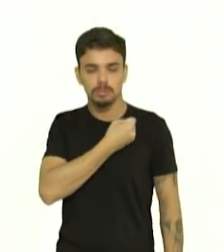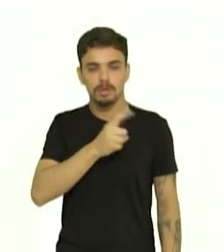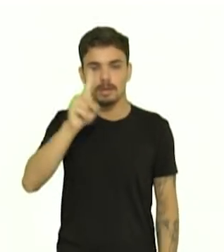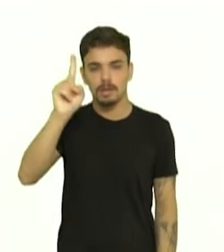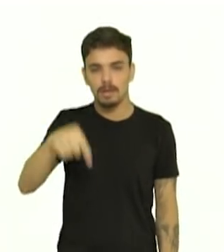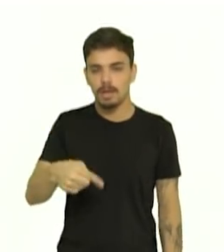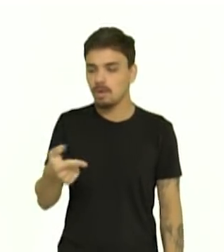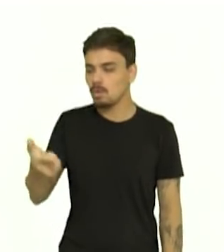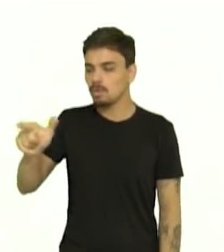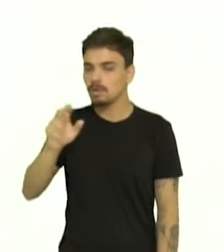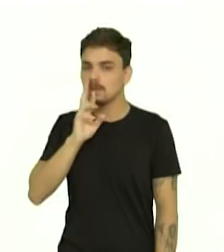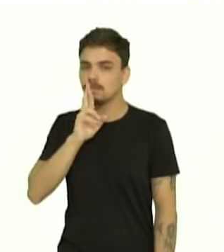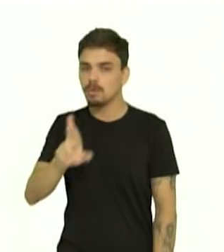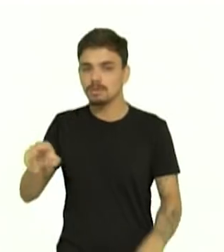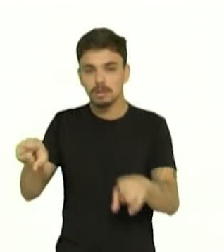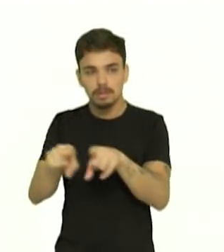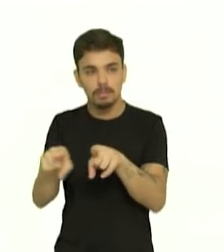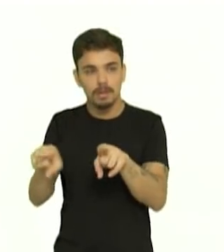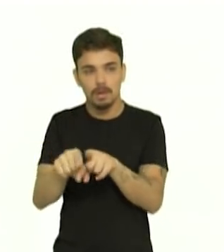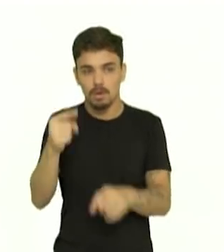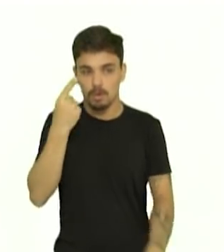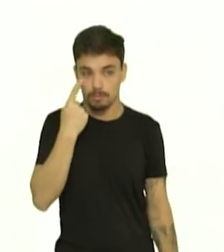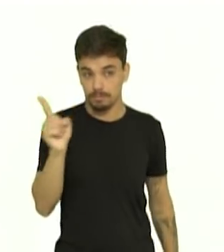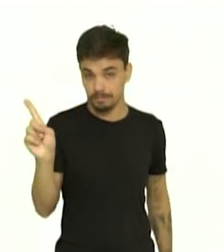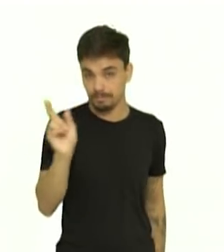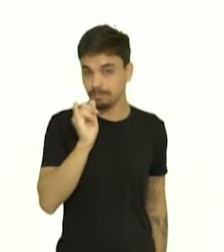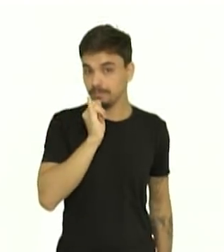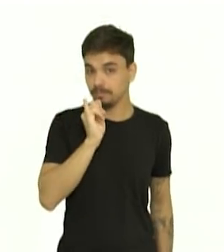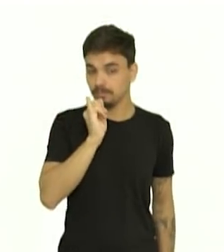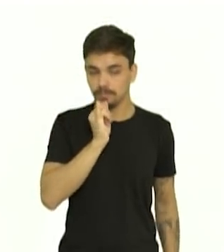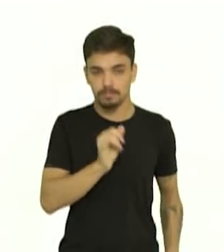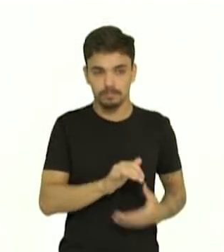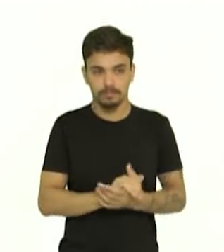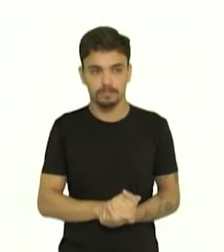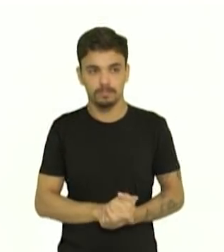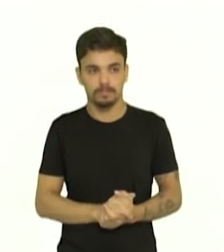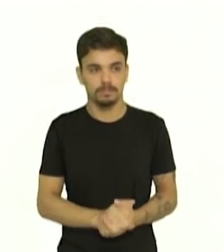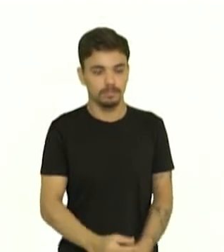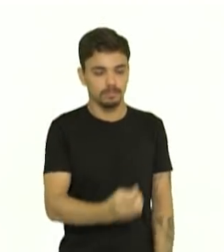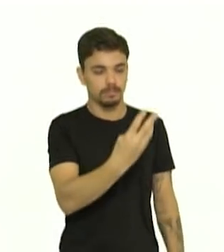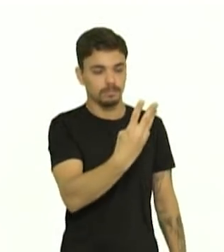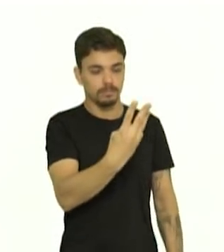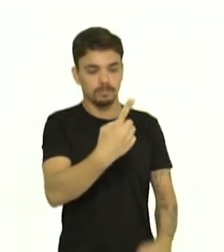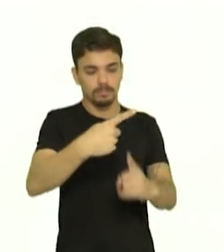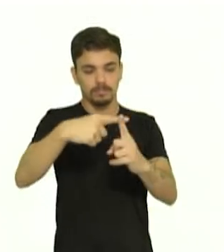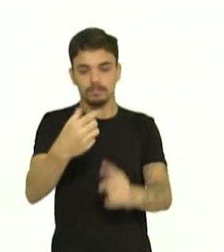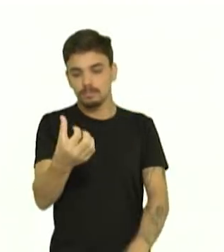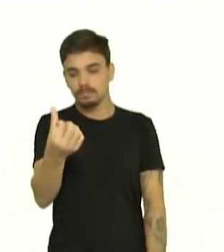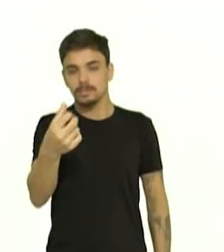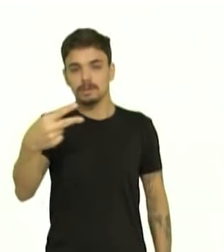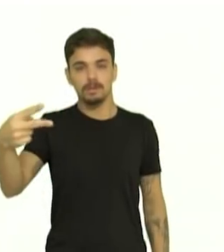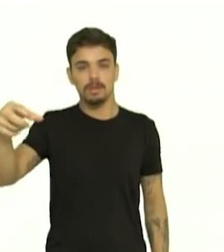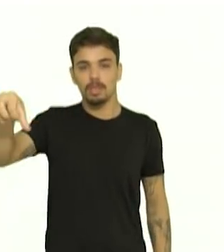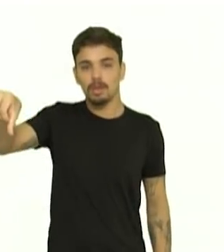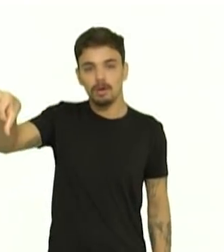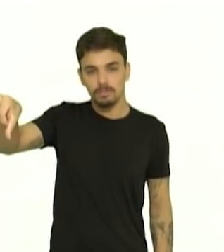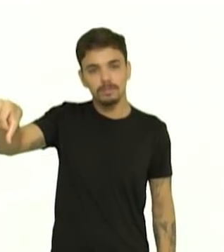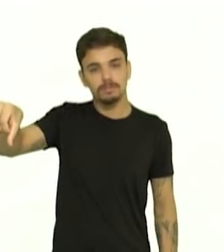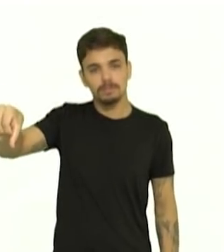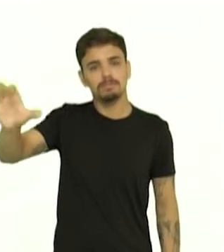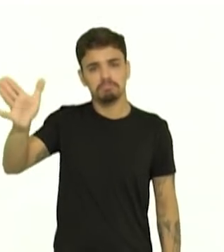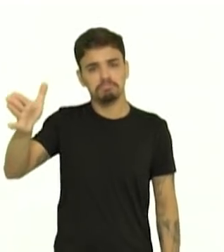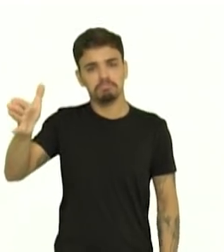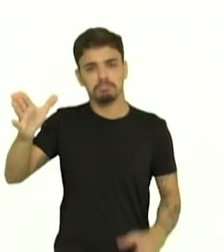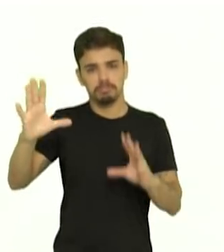número inteiro. Aqui eu tenho para você uma adição bem simplesinha. 3 mais 6 dá 9, todo mundo é